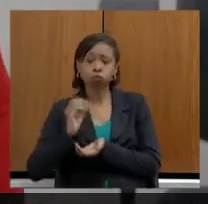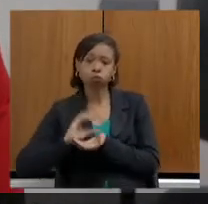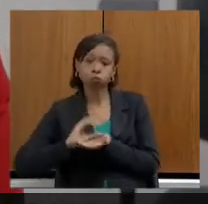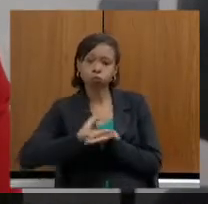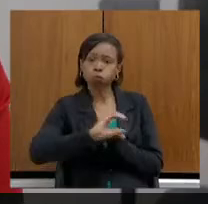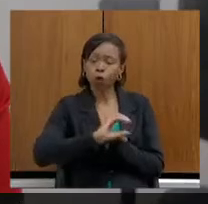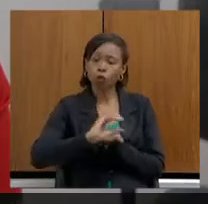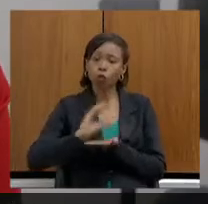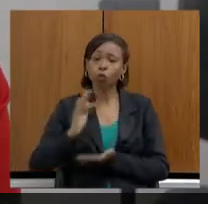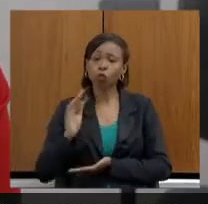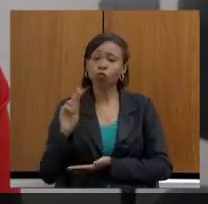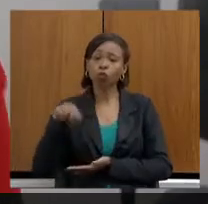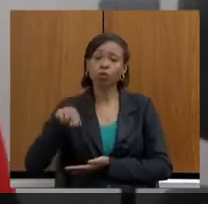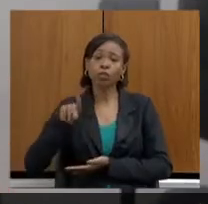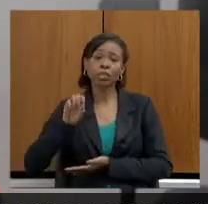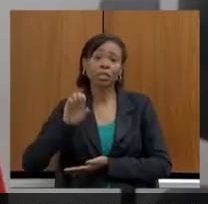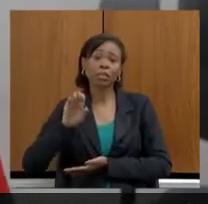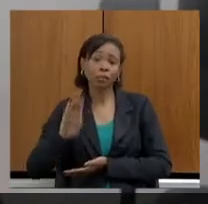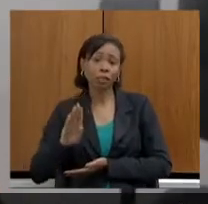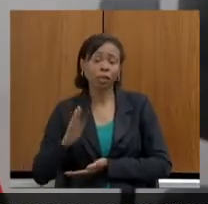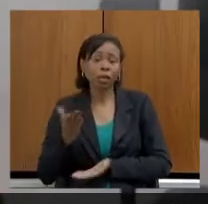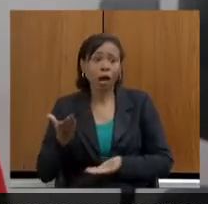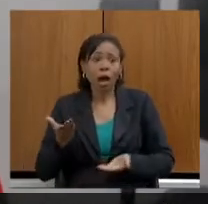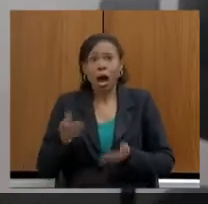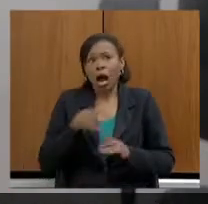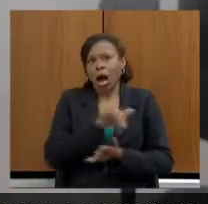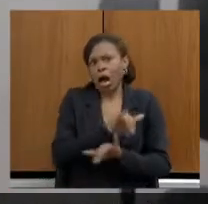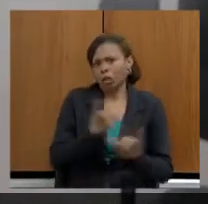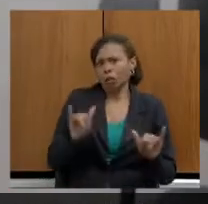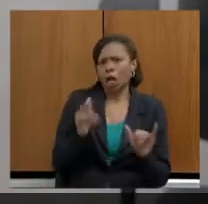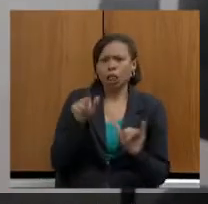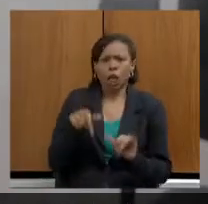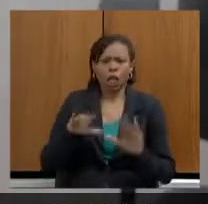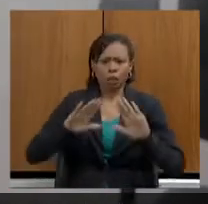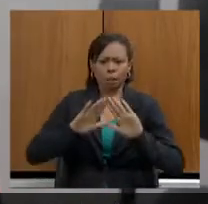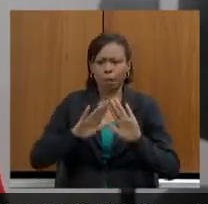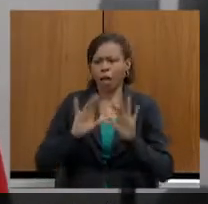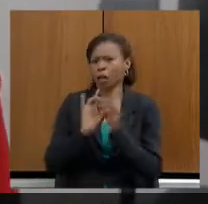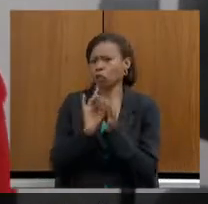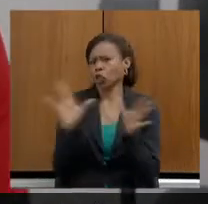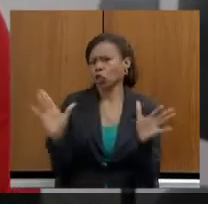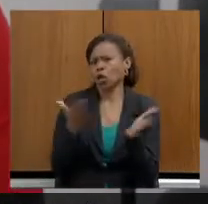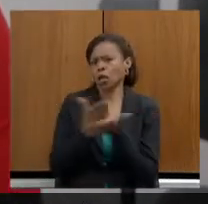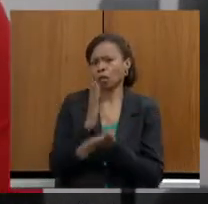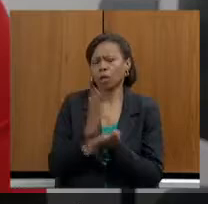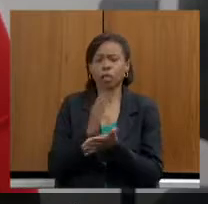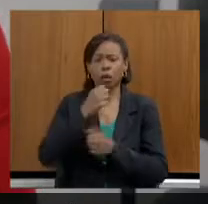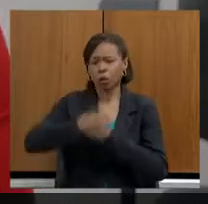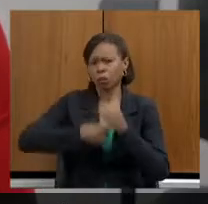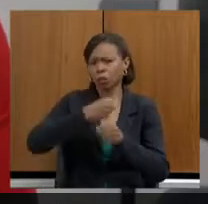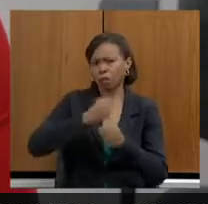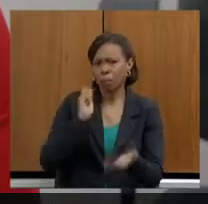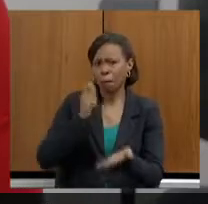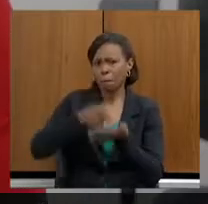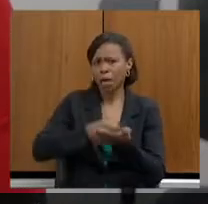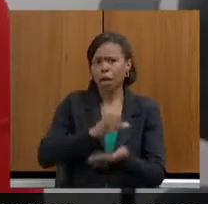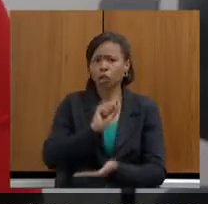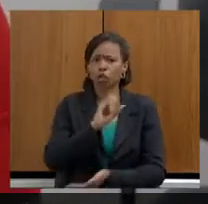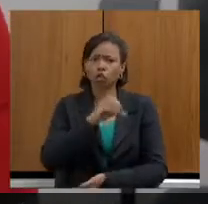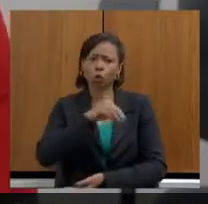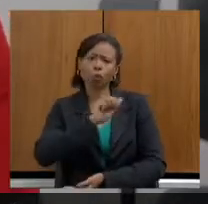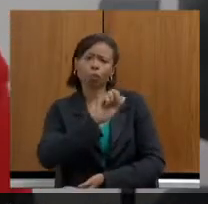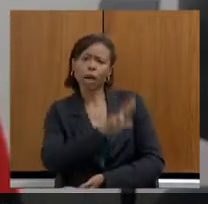a votação da Assembleia Legislativa que foi gente não Assembleia autorizou então partir do ano que vem recursos do fundeb para o projeto somar